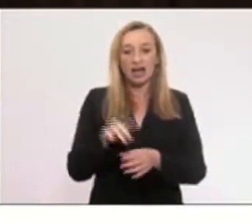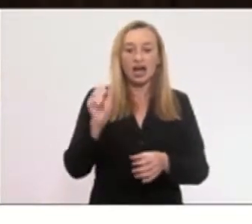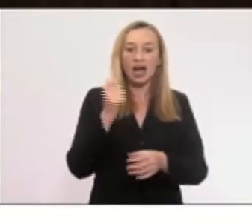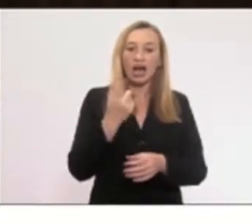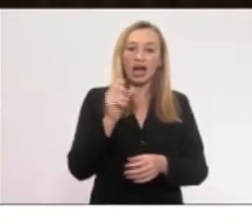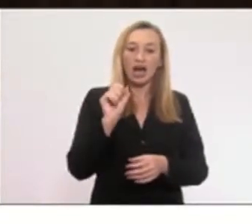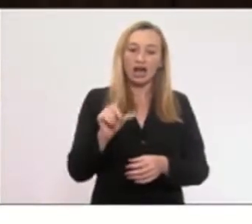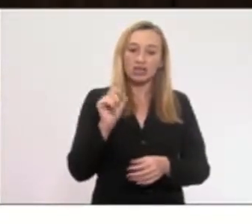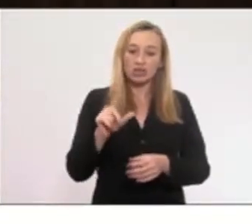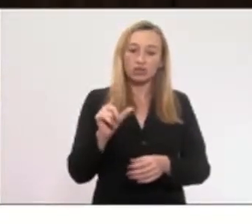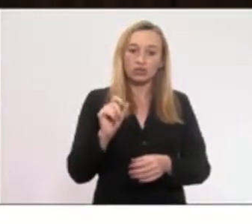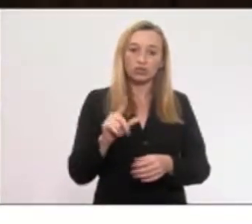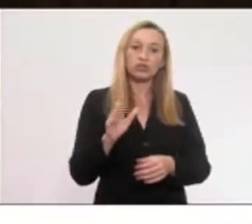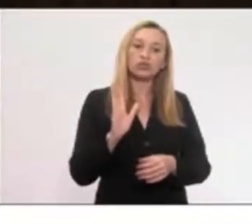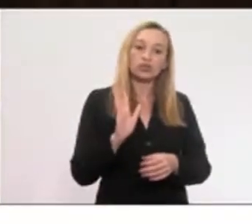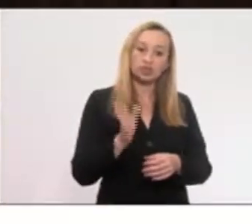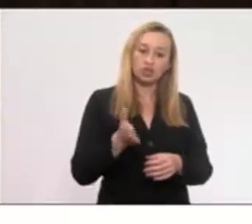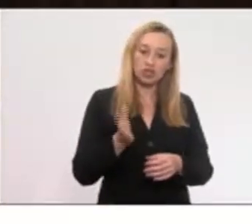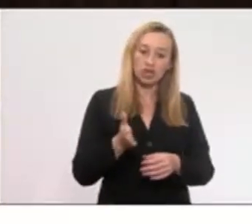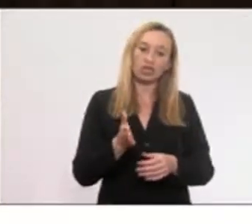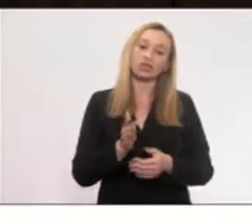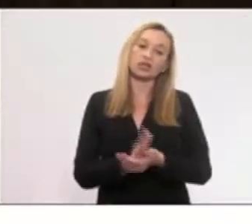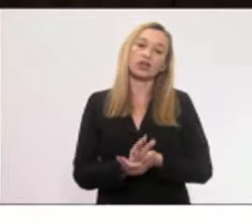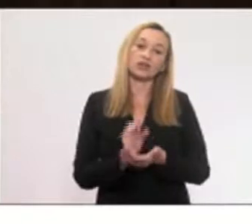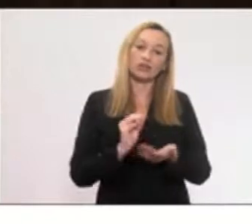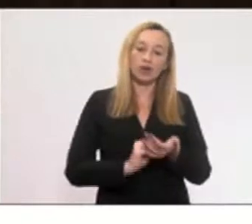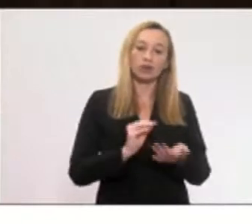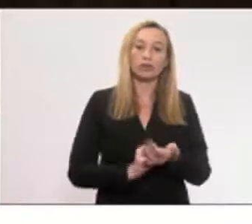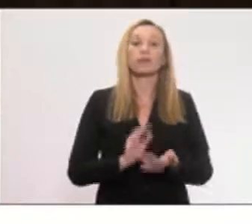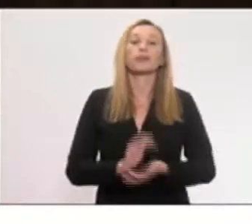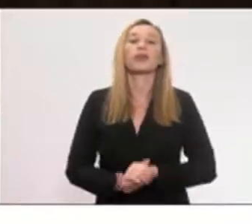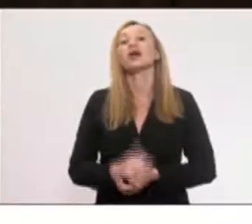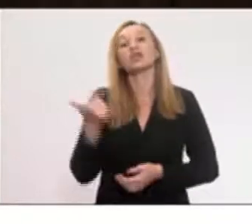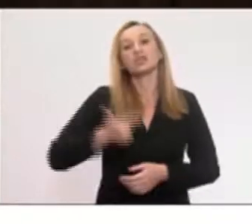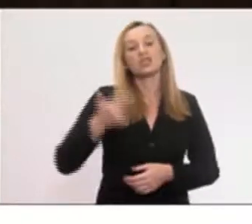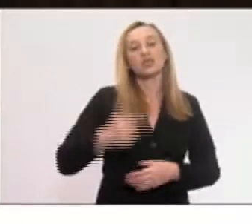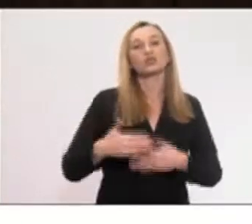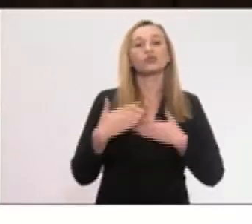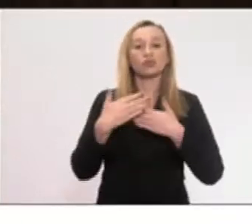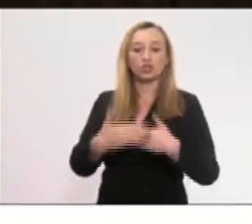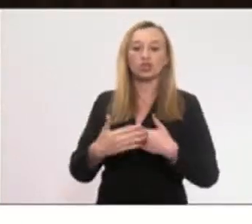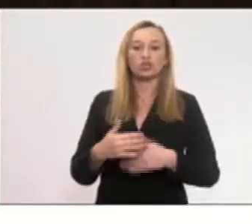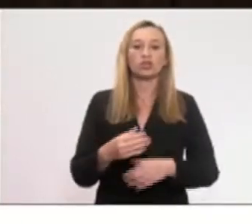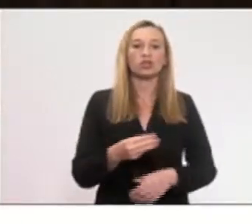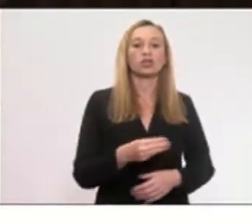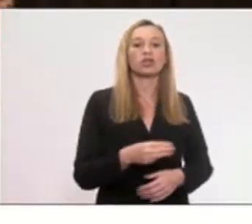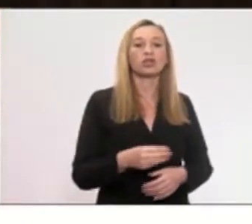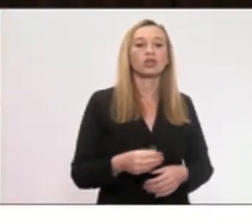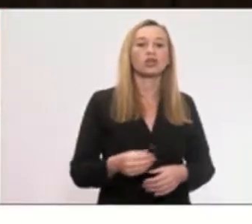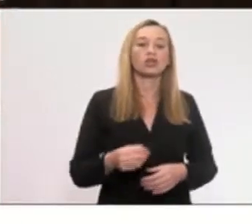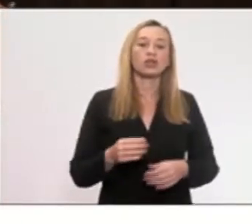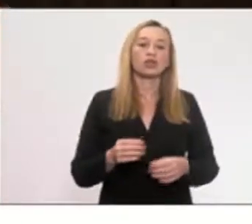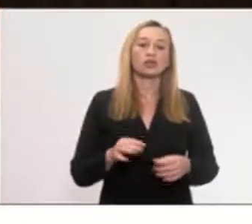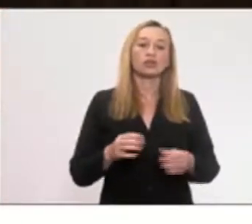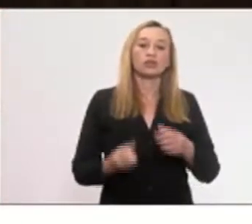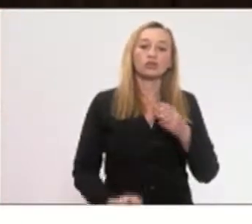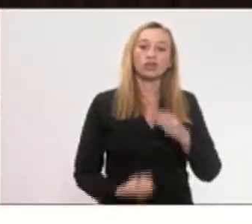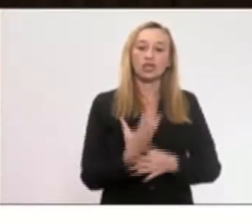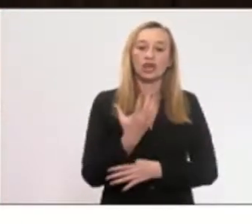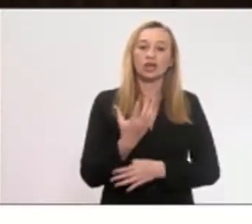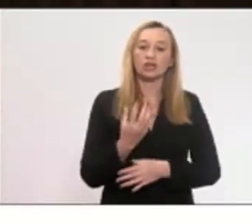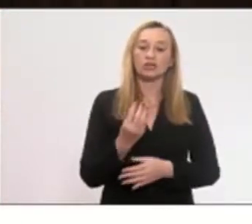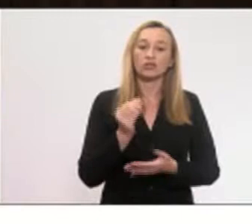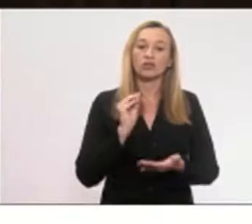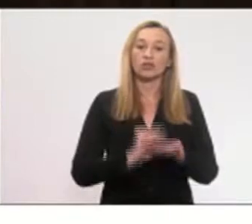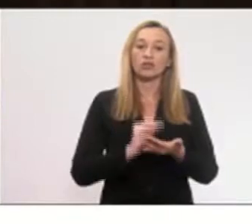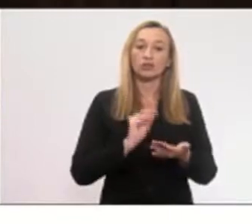está extinta. Segundo o ministro, as unidades foram feitas sem critério técnico, o que é